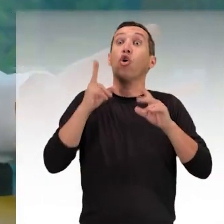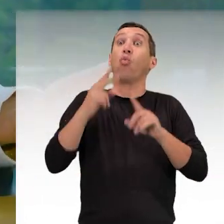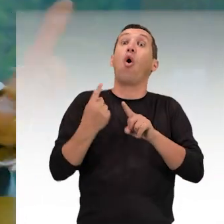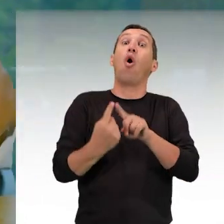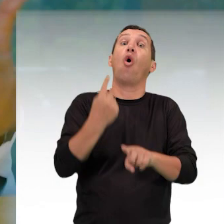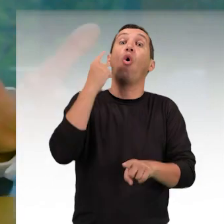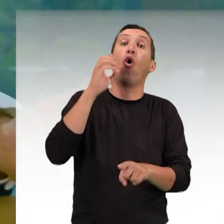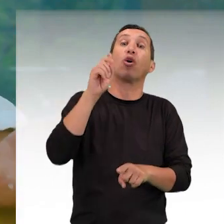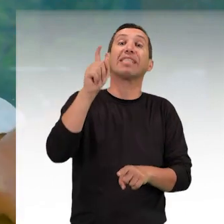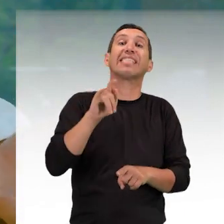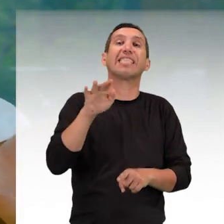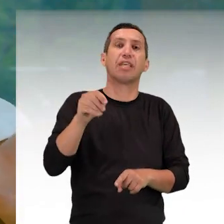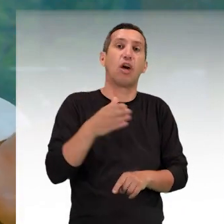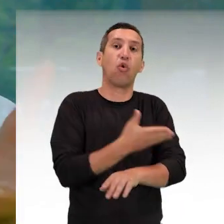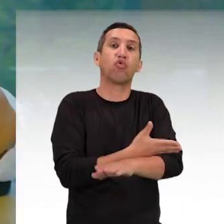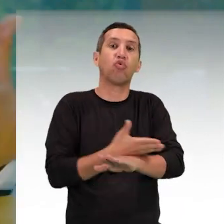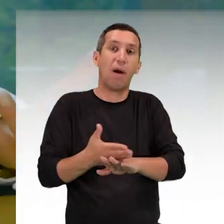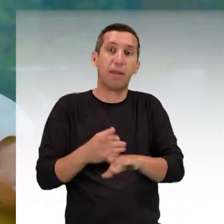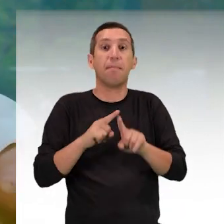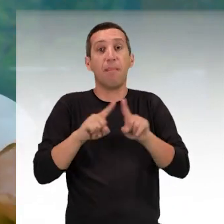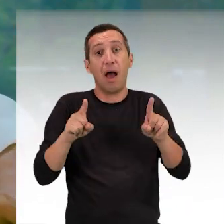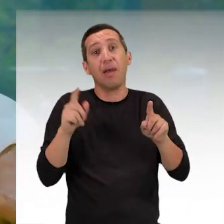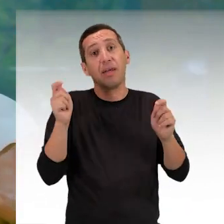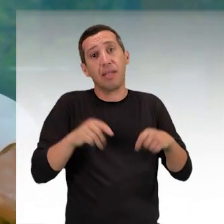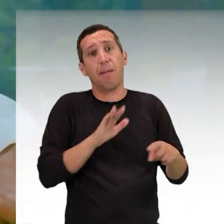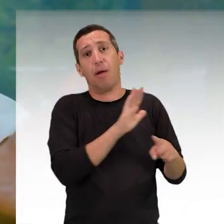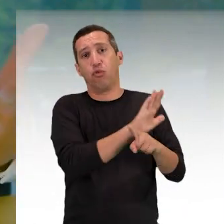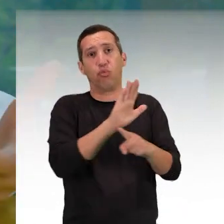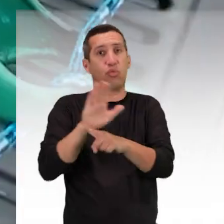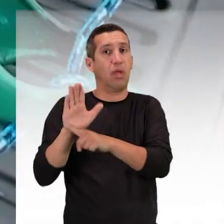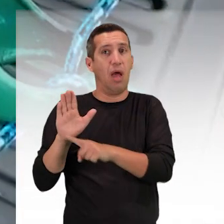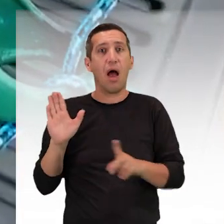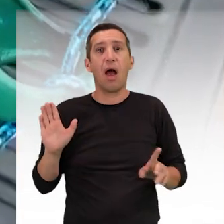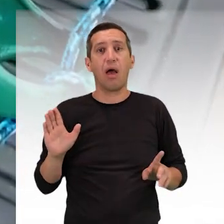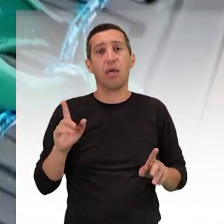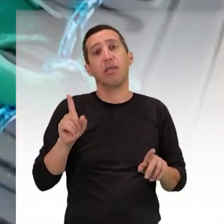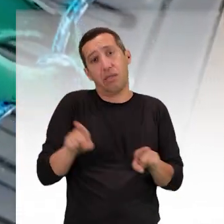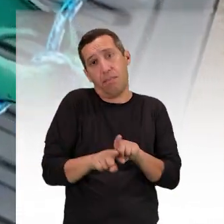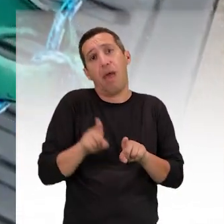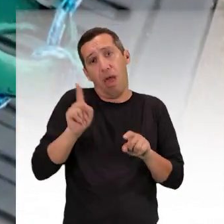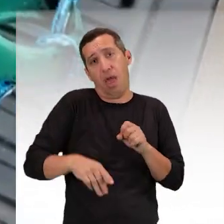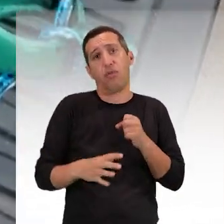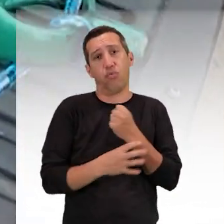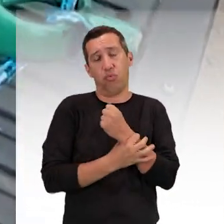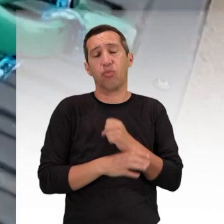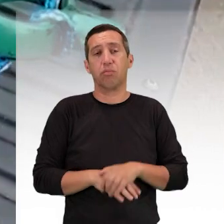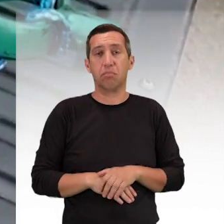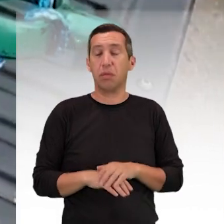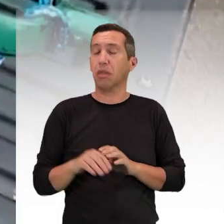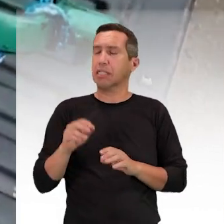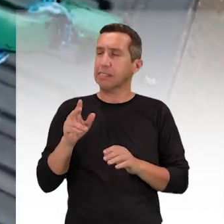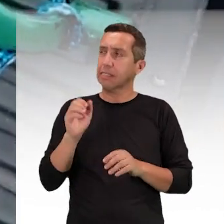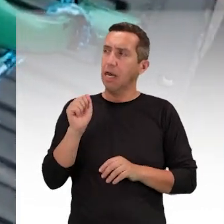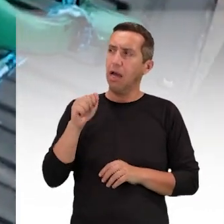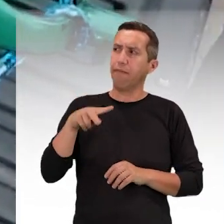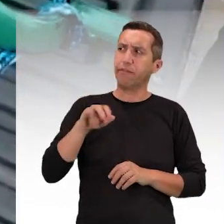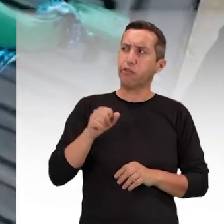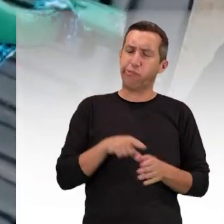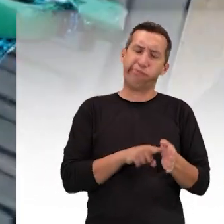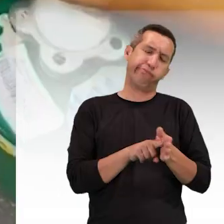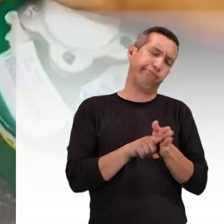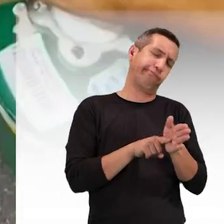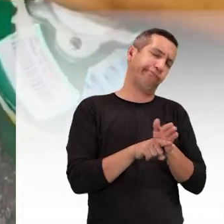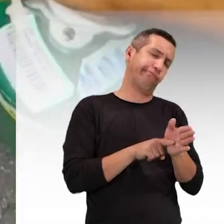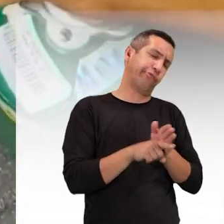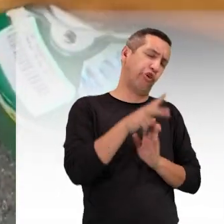aquele oxigênio que nós estamos acostumados, mas que vai atender a população e que é seguro. A Anvisa fez o estudo, fez